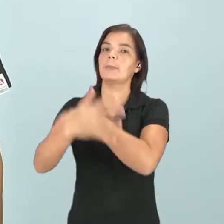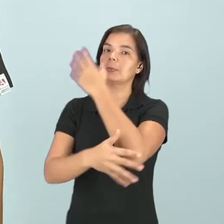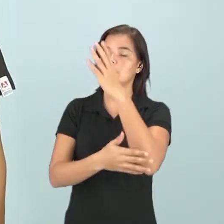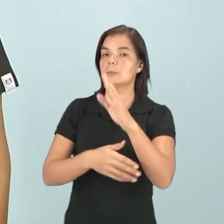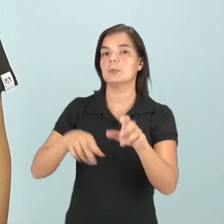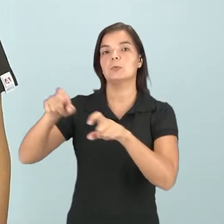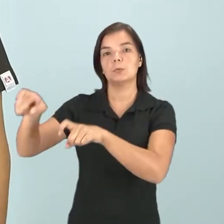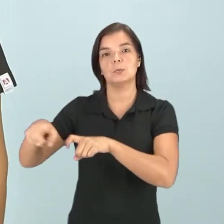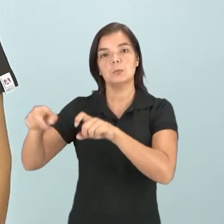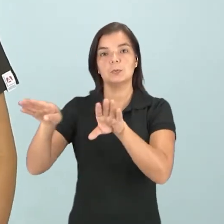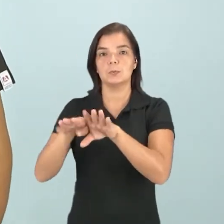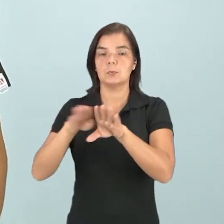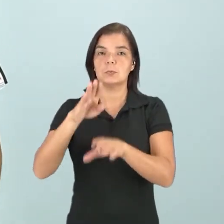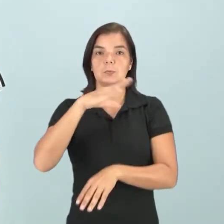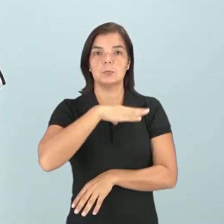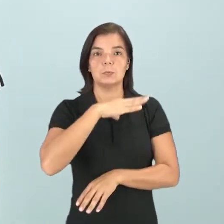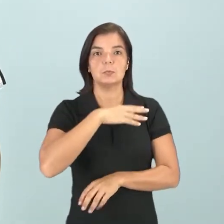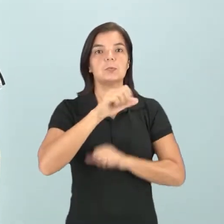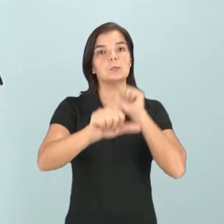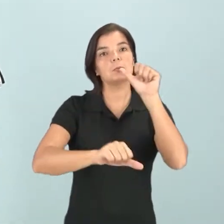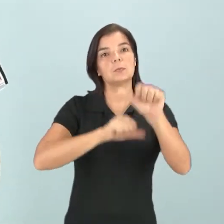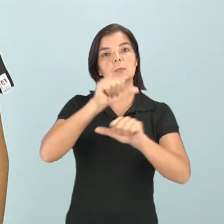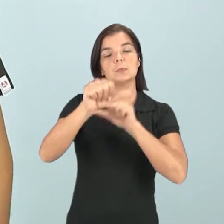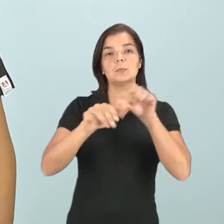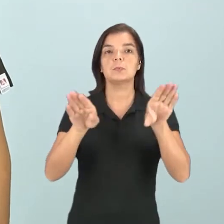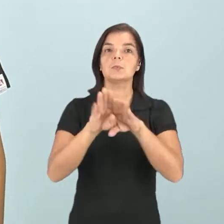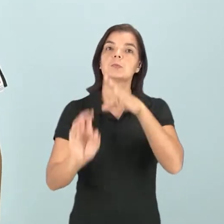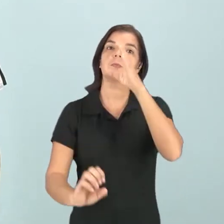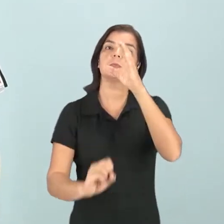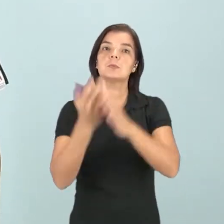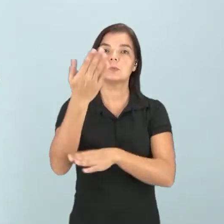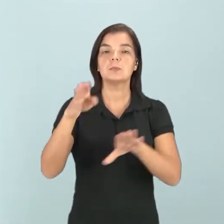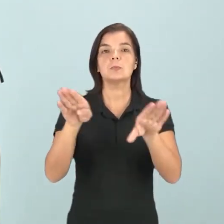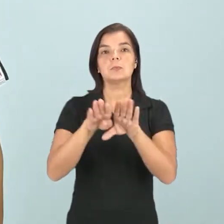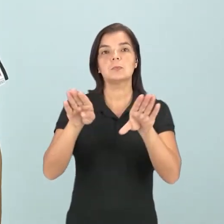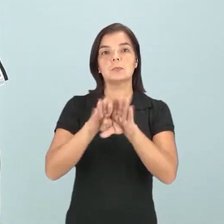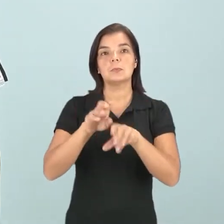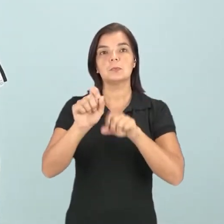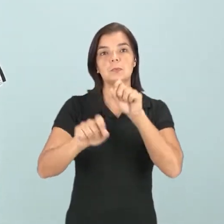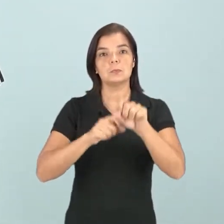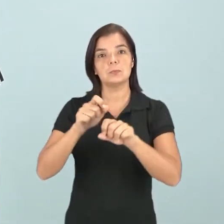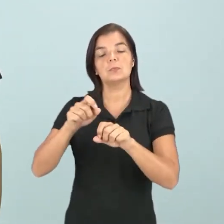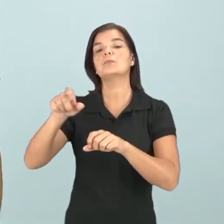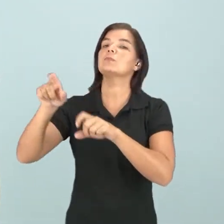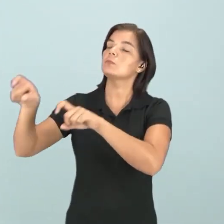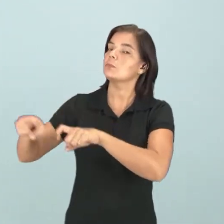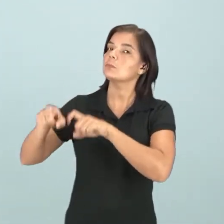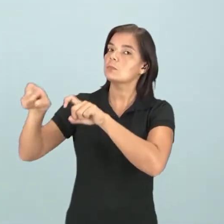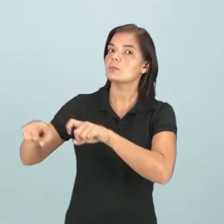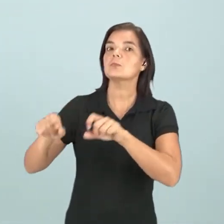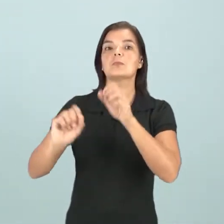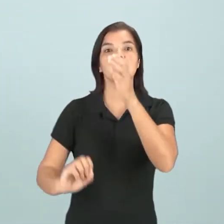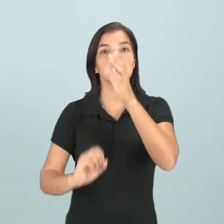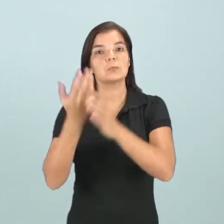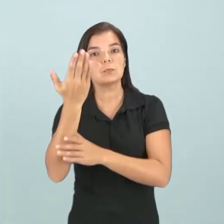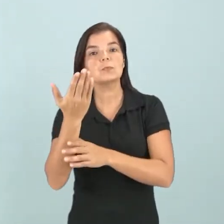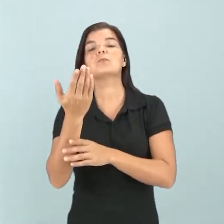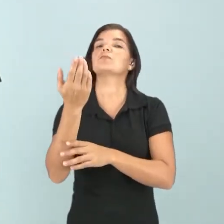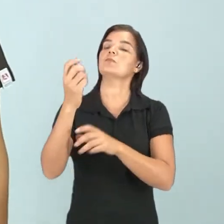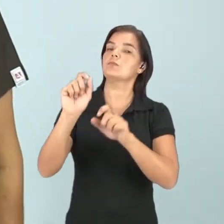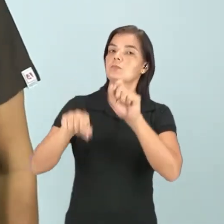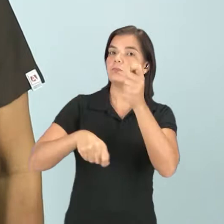né? Agora vamos falar as transformações que ocorreram na paisagem rurais com o agronegócio, com a